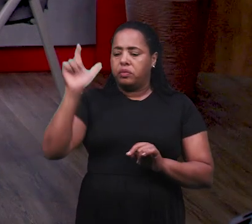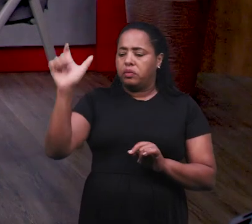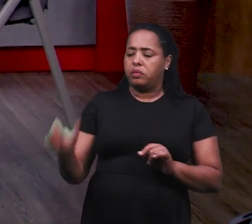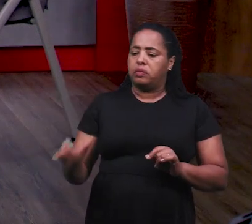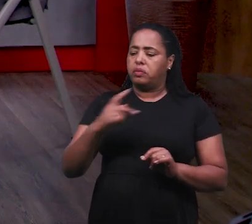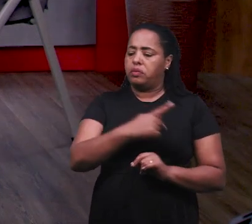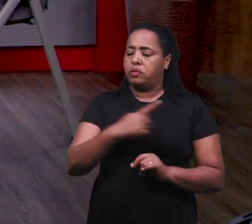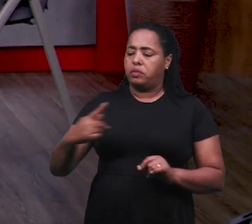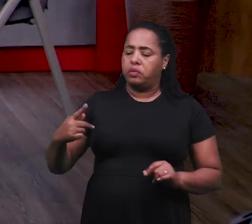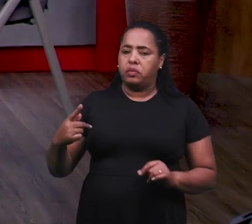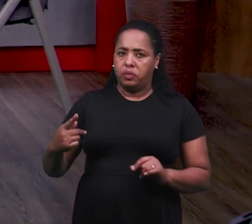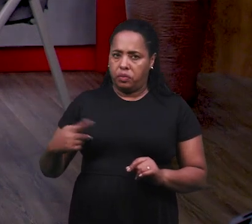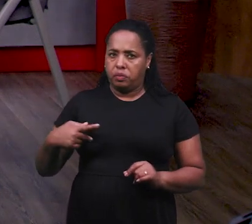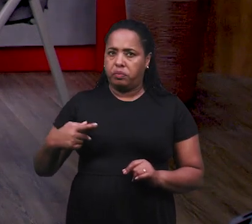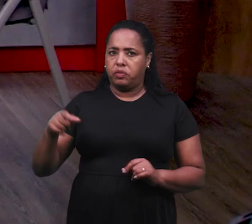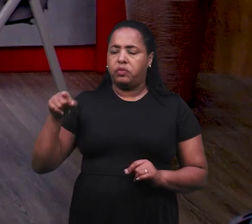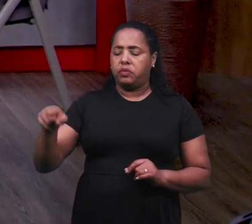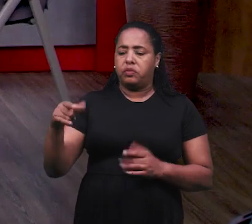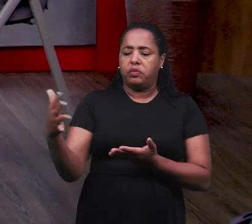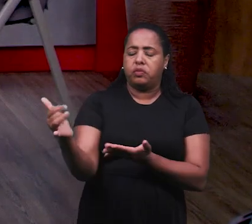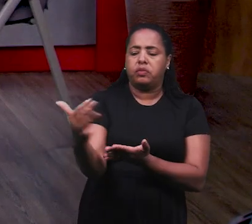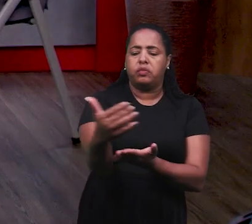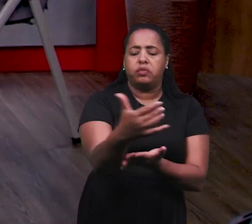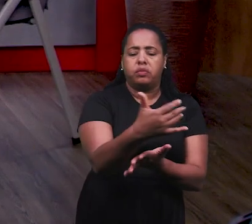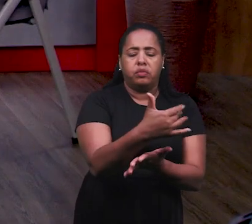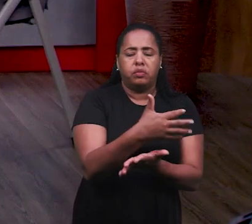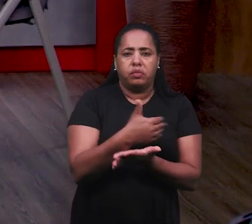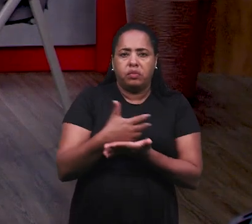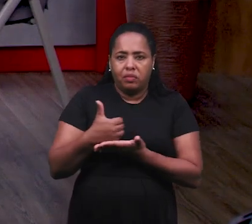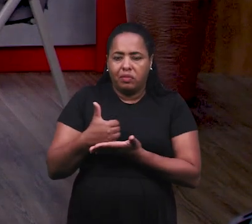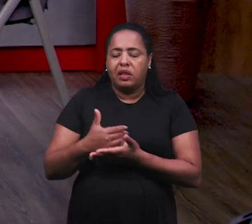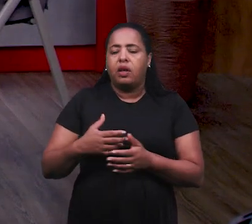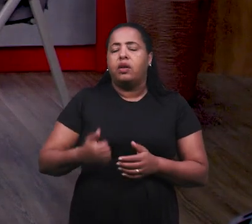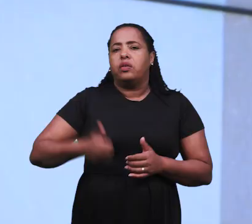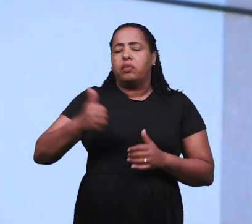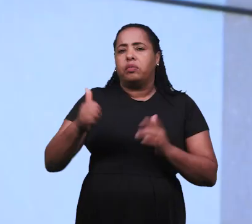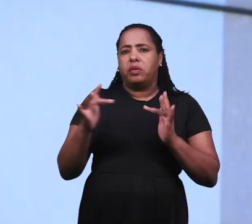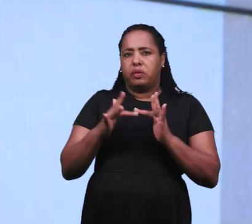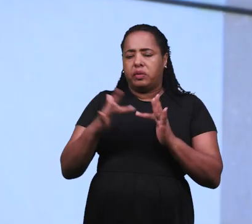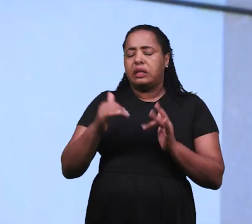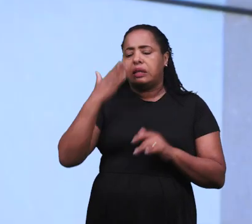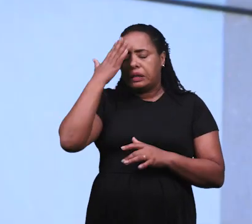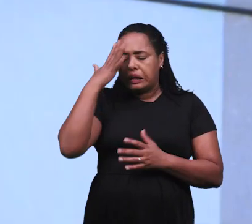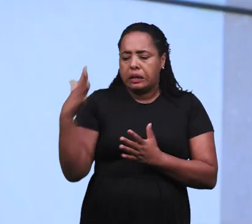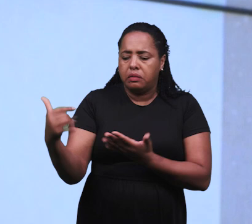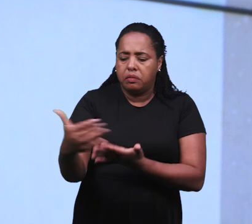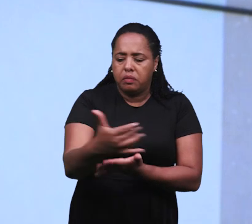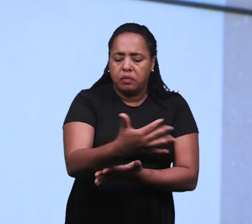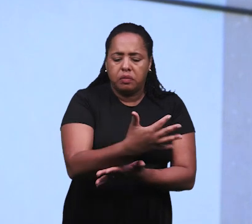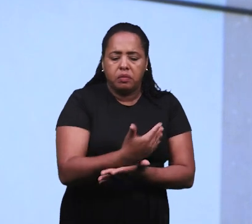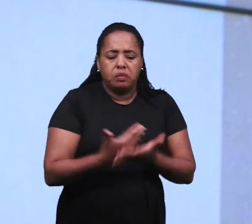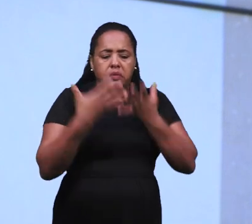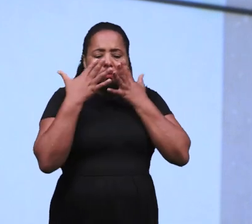ali é uma figura de acolhimento. Então, o primeiro contato, ele sabe que vai ser acolhido e ouvido.